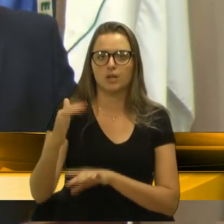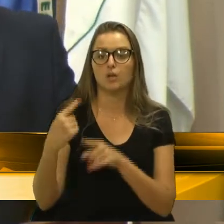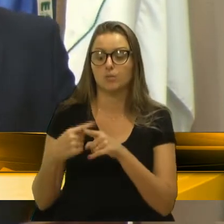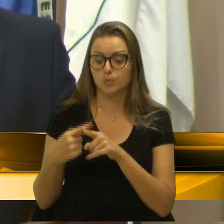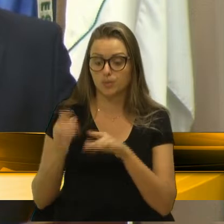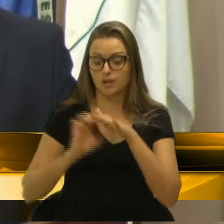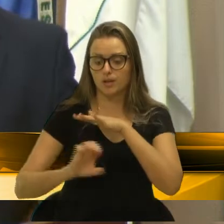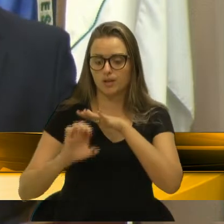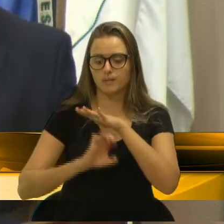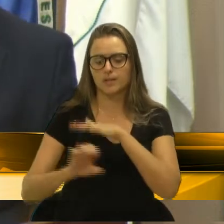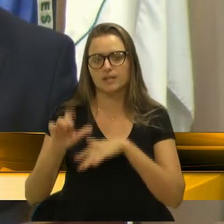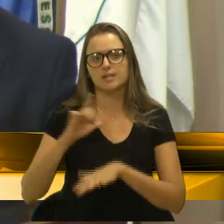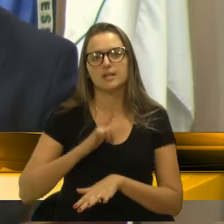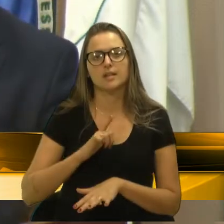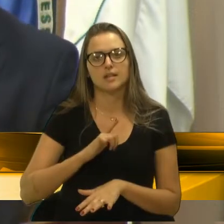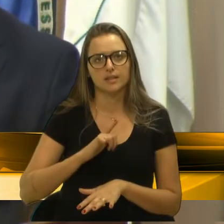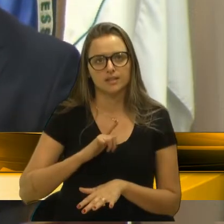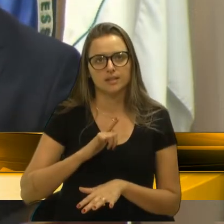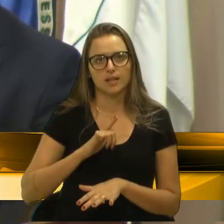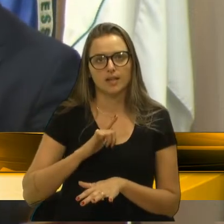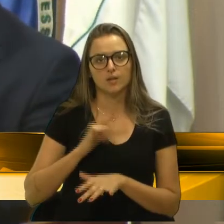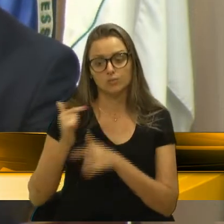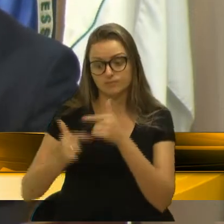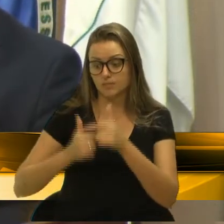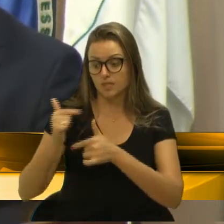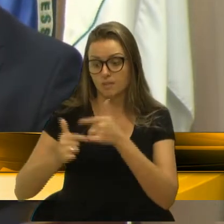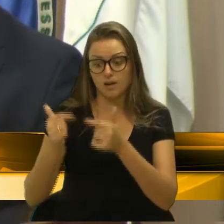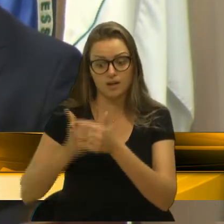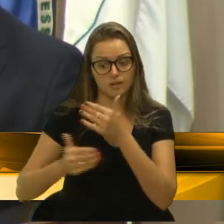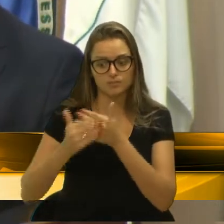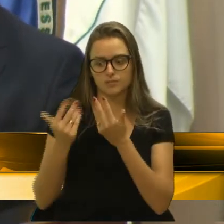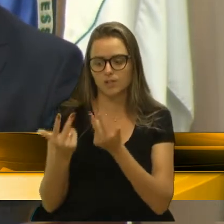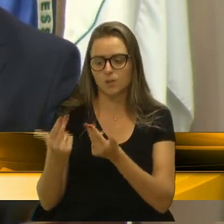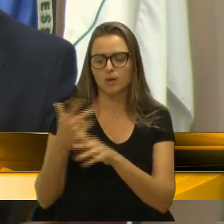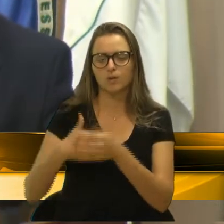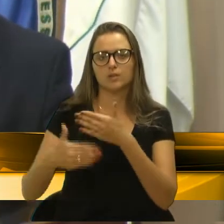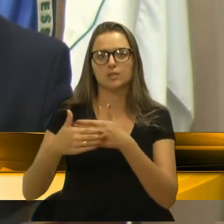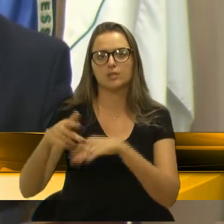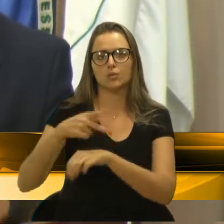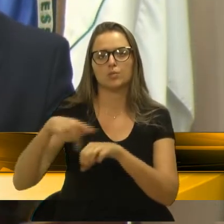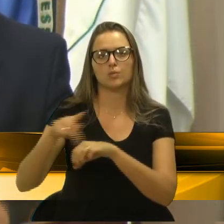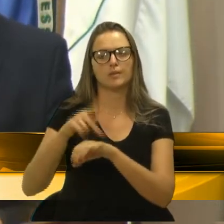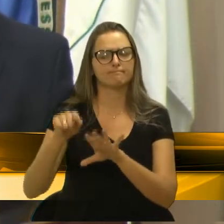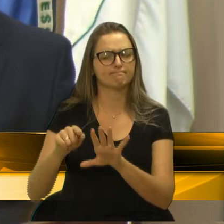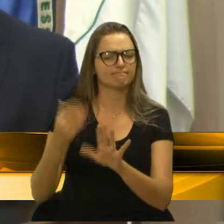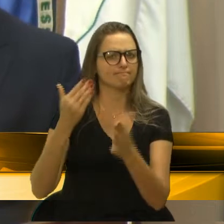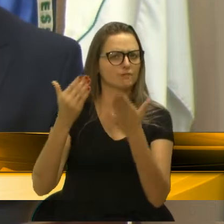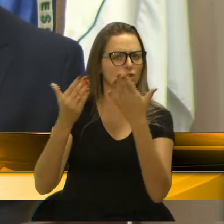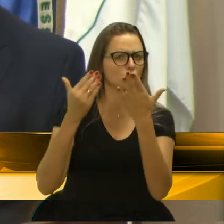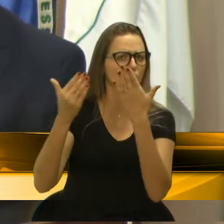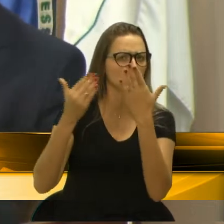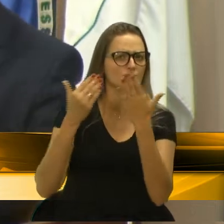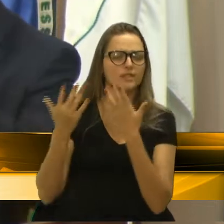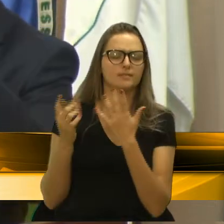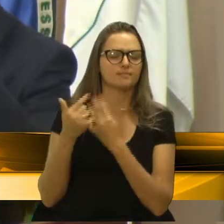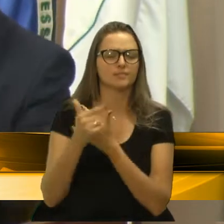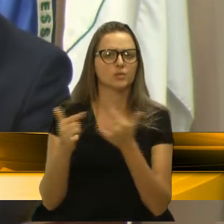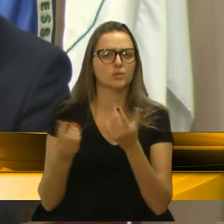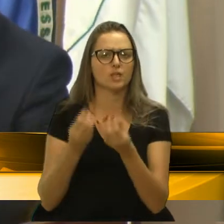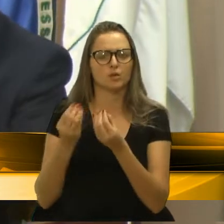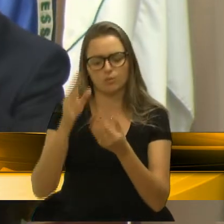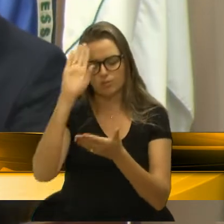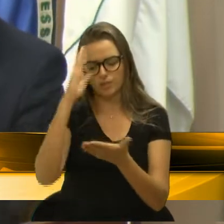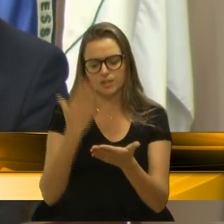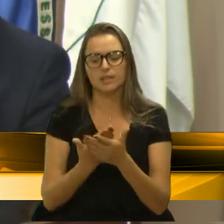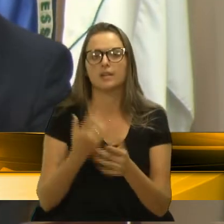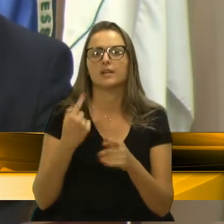esse modus de operação em todo o país. É suspeito, muito suspeito isso, baseado em